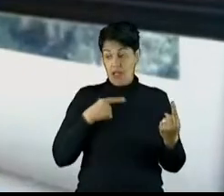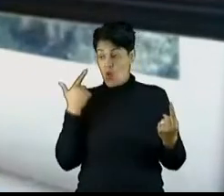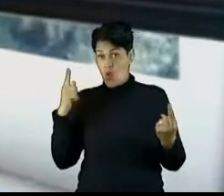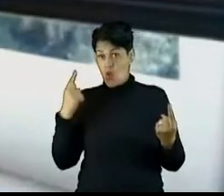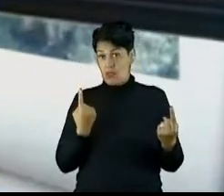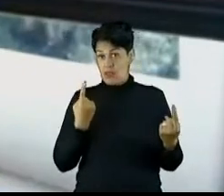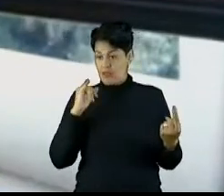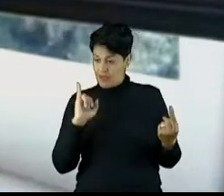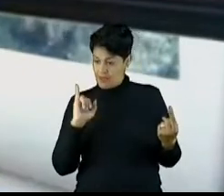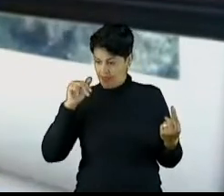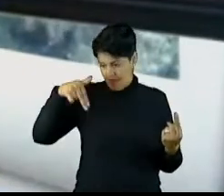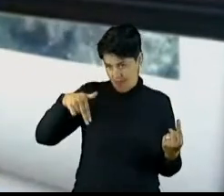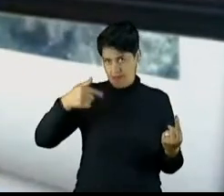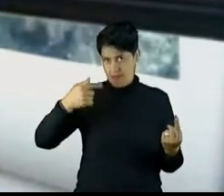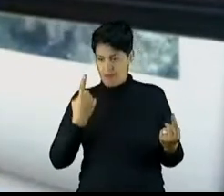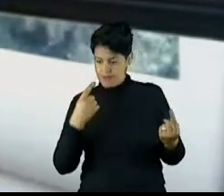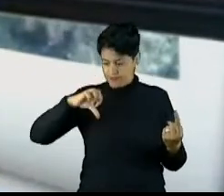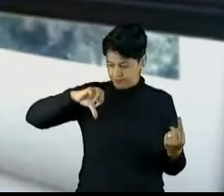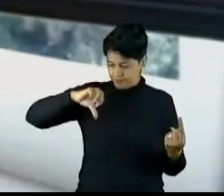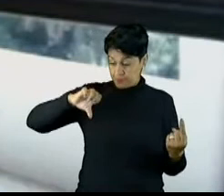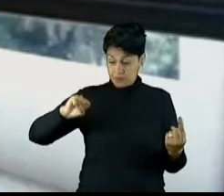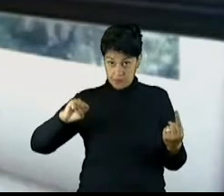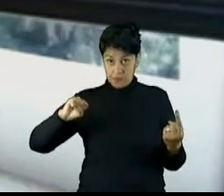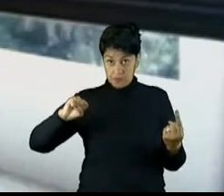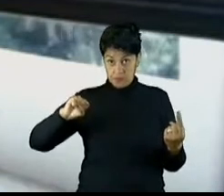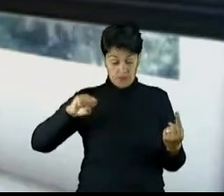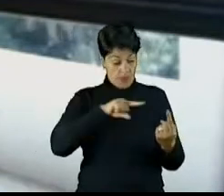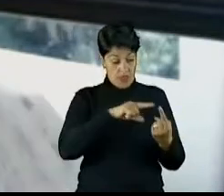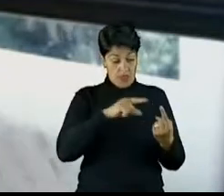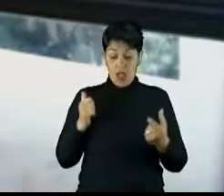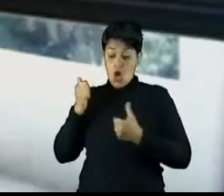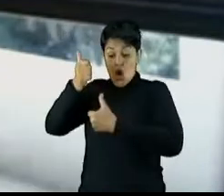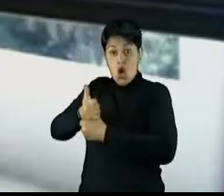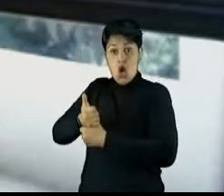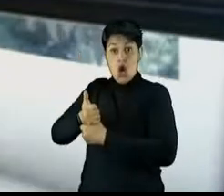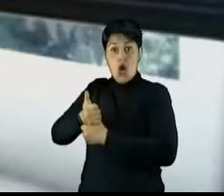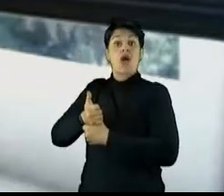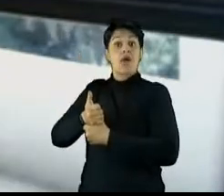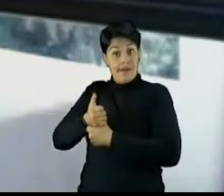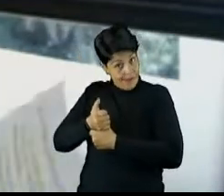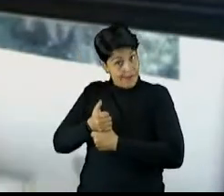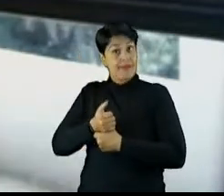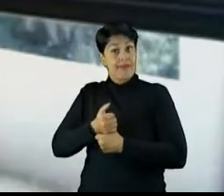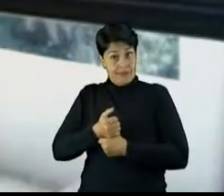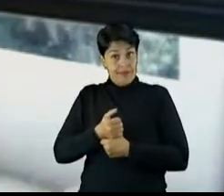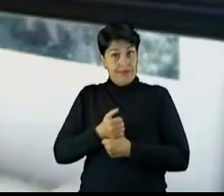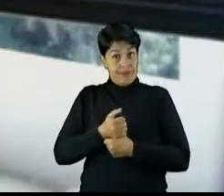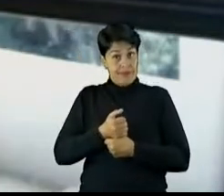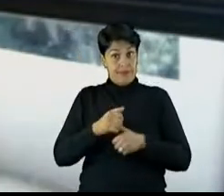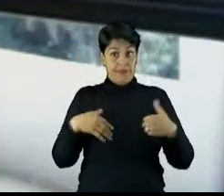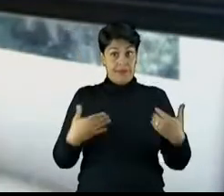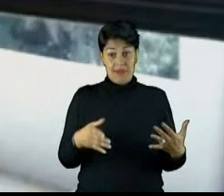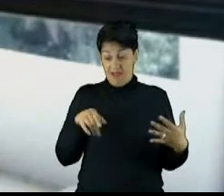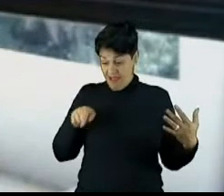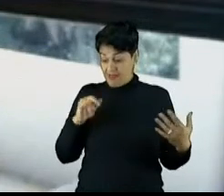quando requeira documentos, já continuar os trabalhos. Assim, já não pode paralisar trabalhos e processos altamente relevantes,